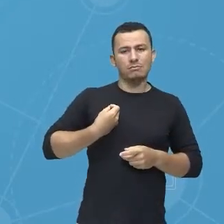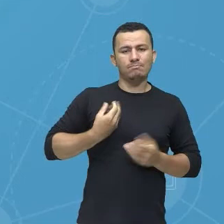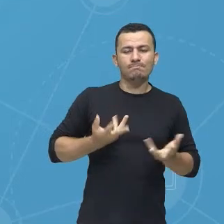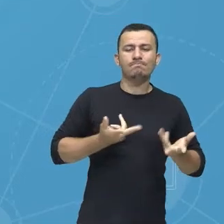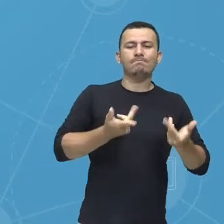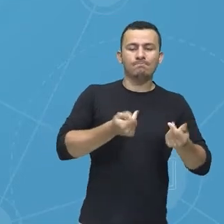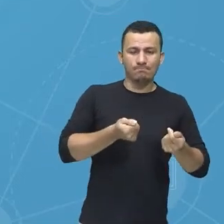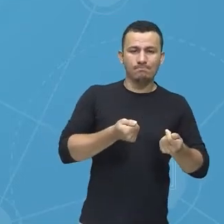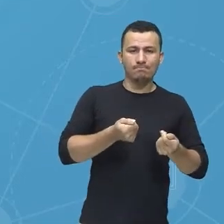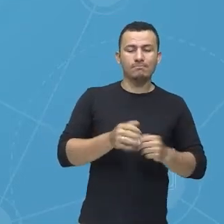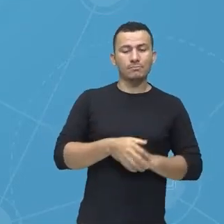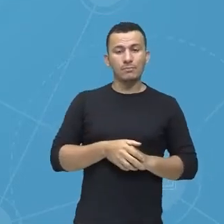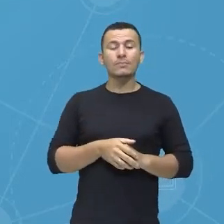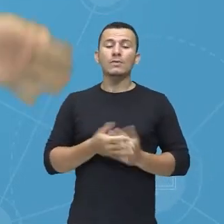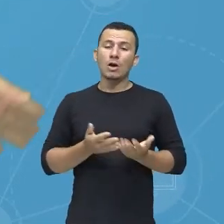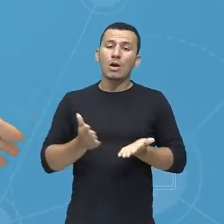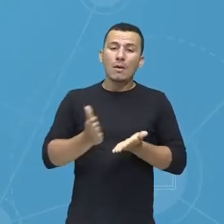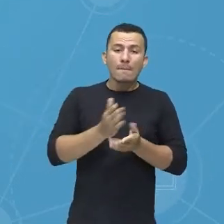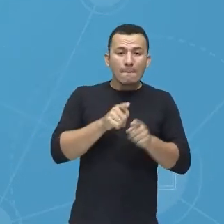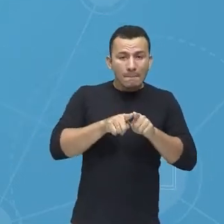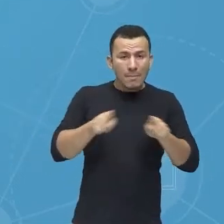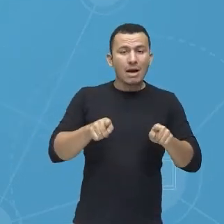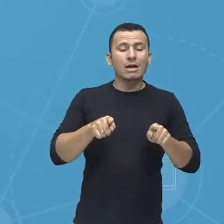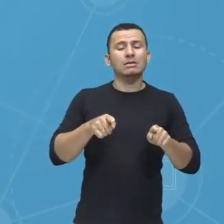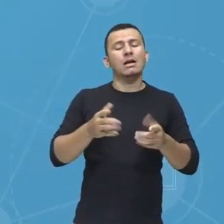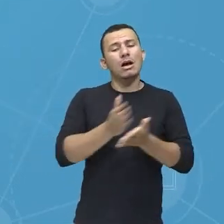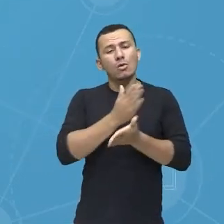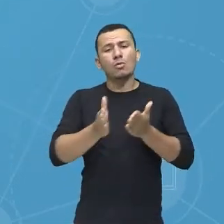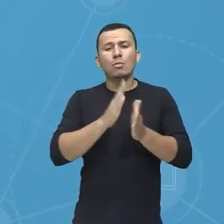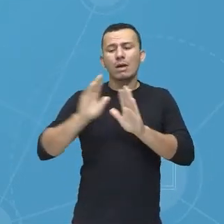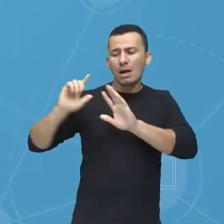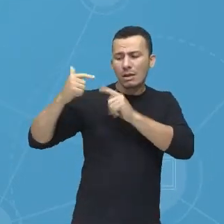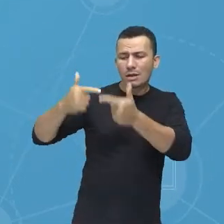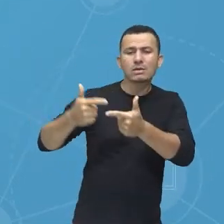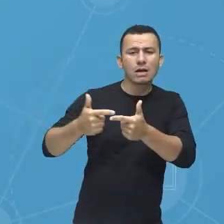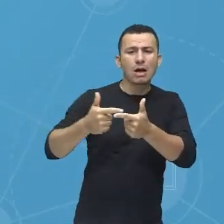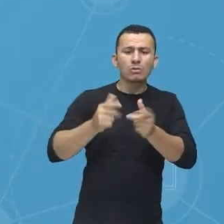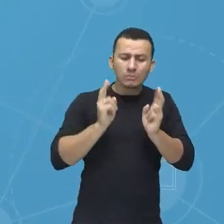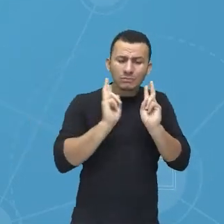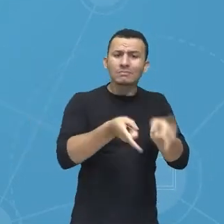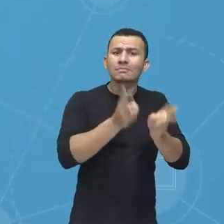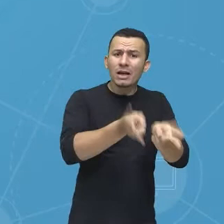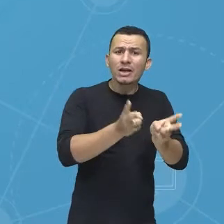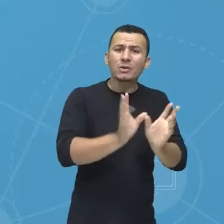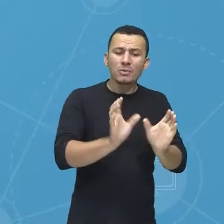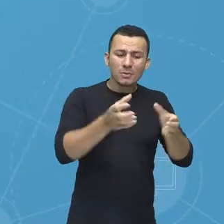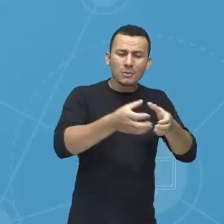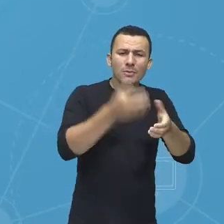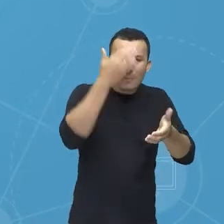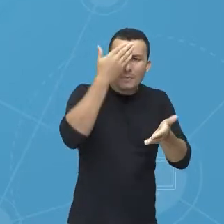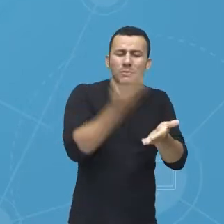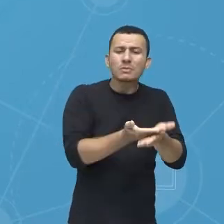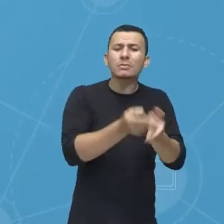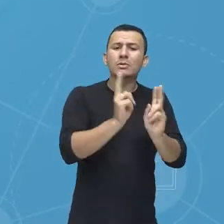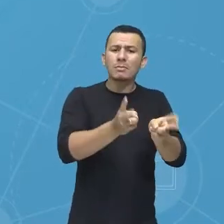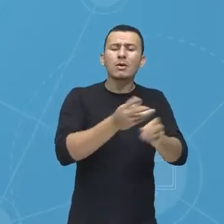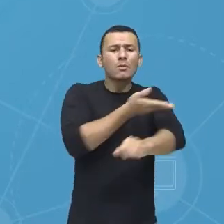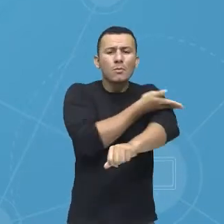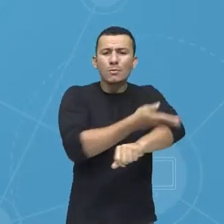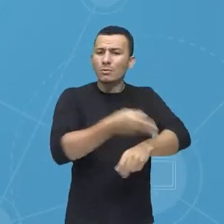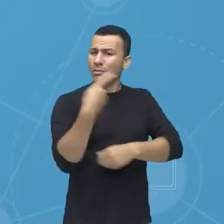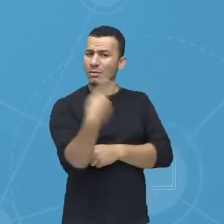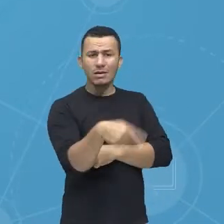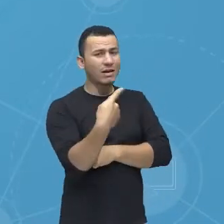muitas vezes não foge das tradições locais daquele lugar, daquilo que aquele povo acredita, dos